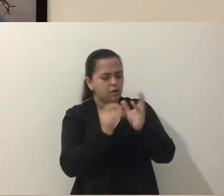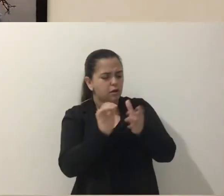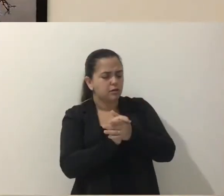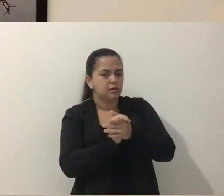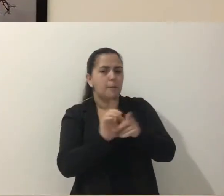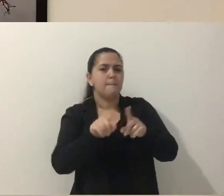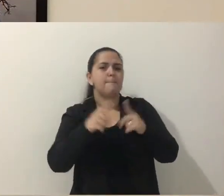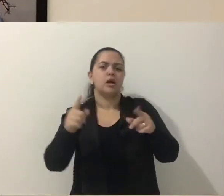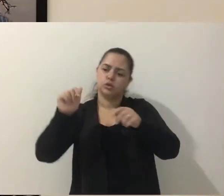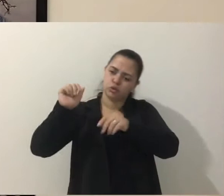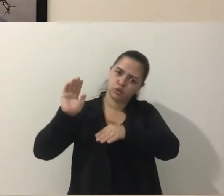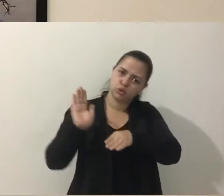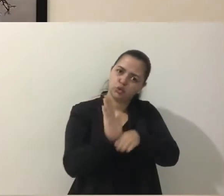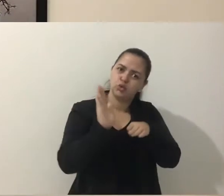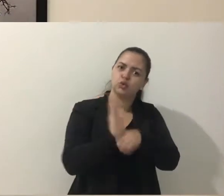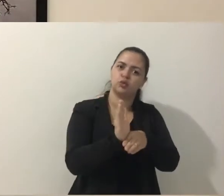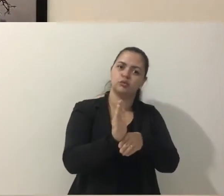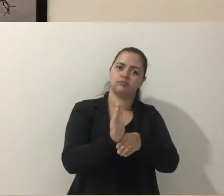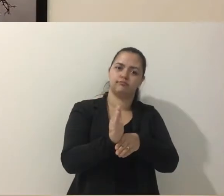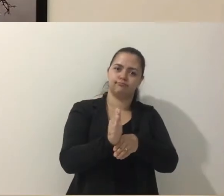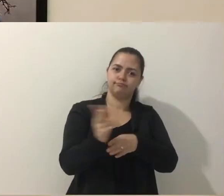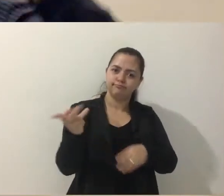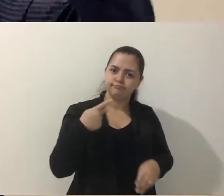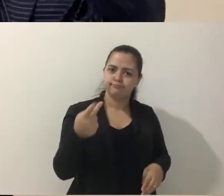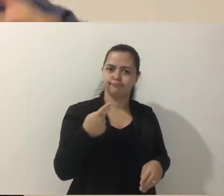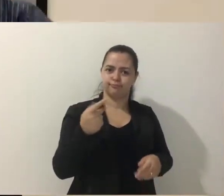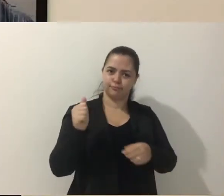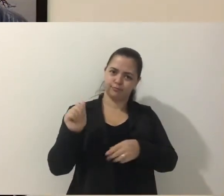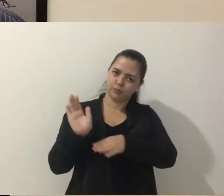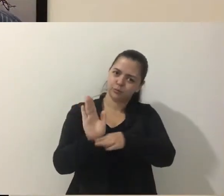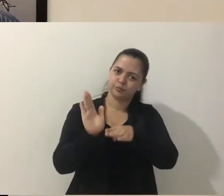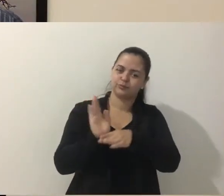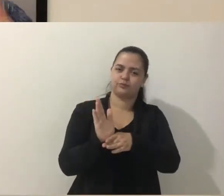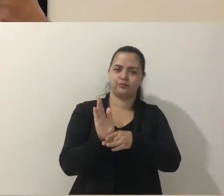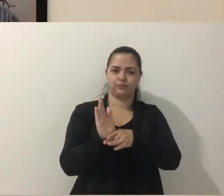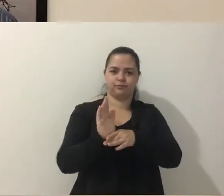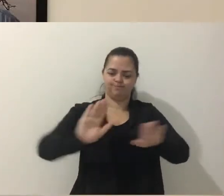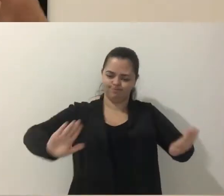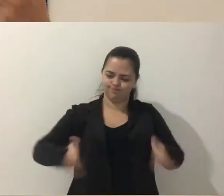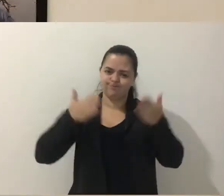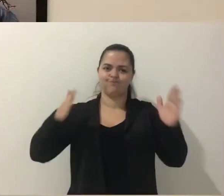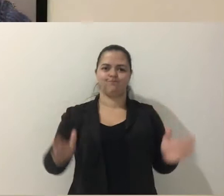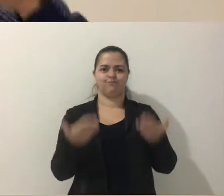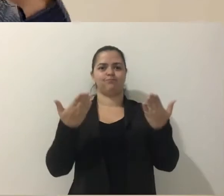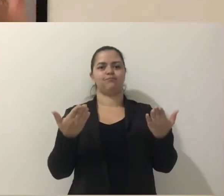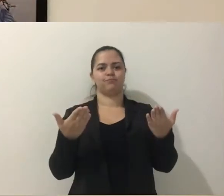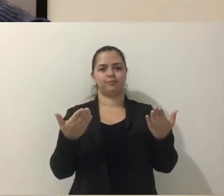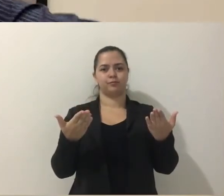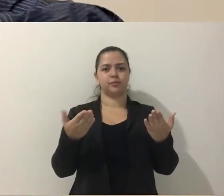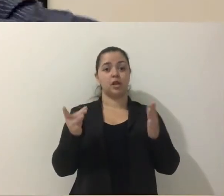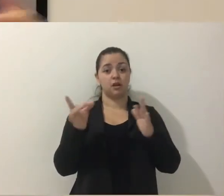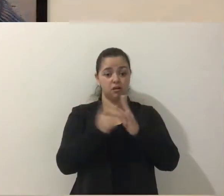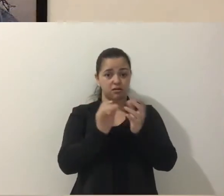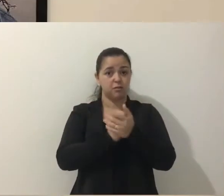disposição de mim e de você para nos orientar, para nos capacitar a adotarmos as medidas Casamento de verdade não se